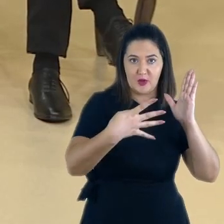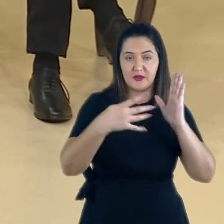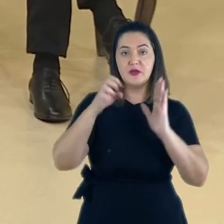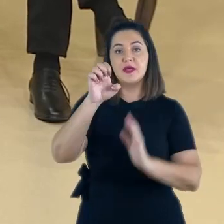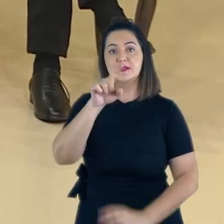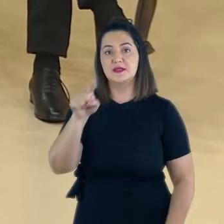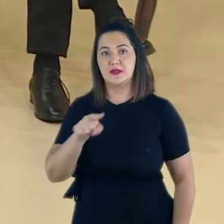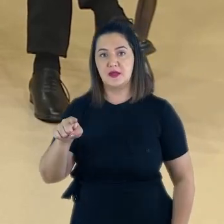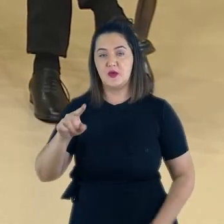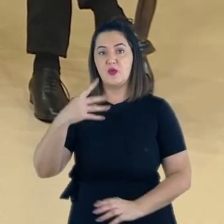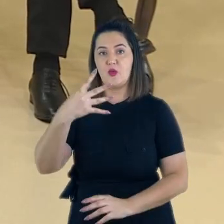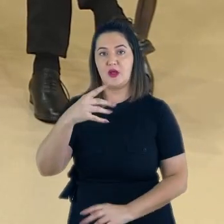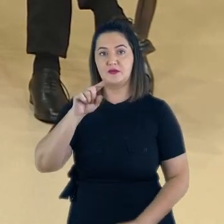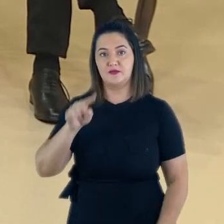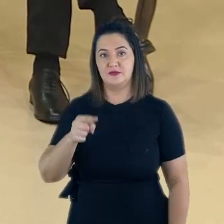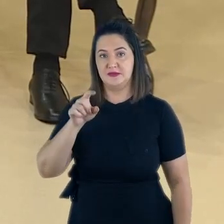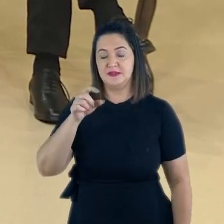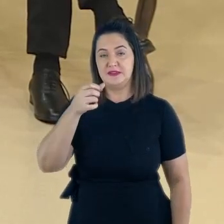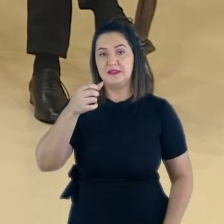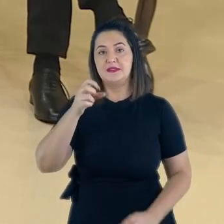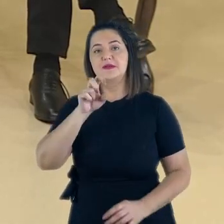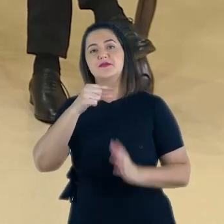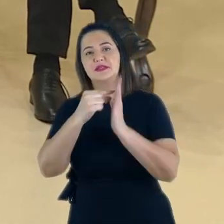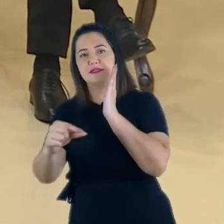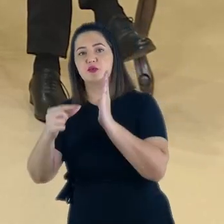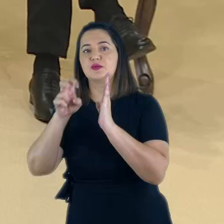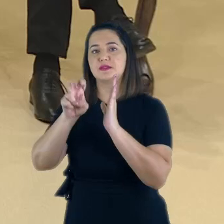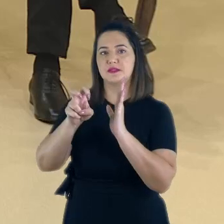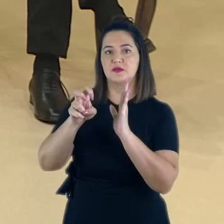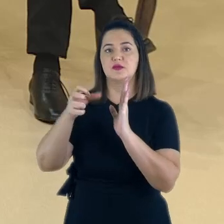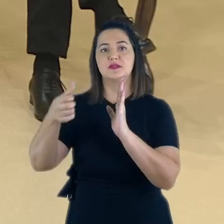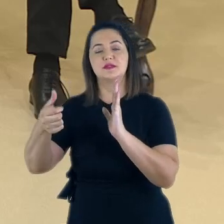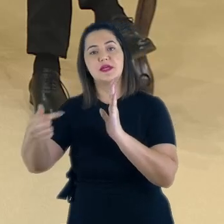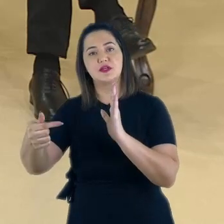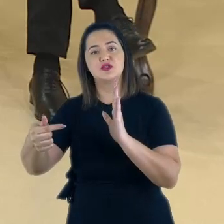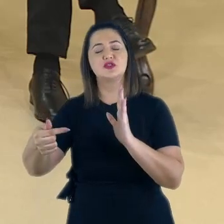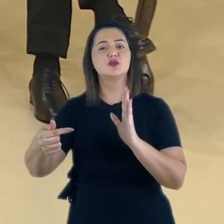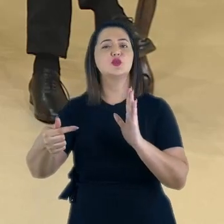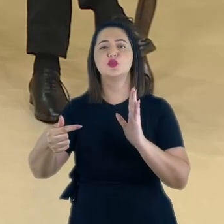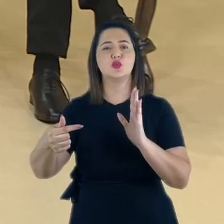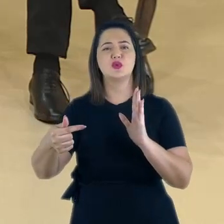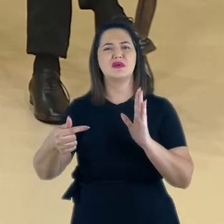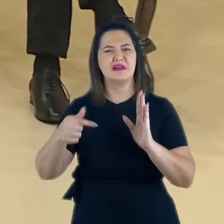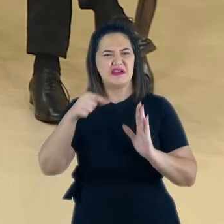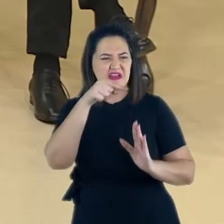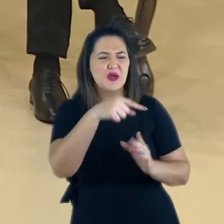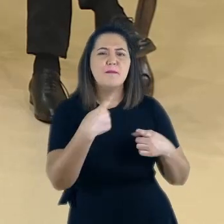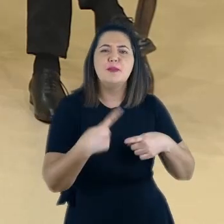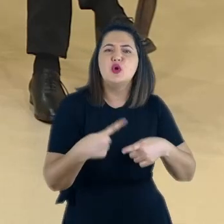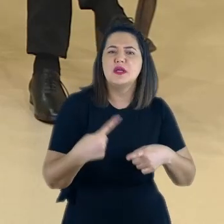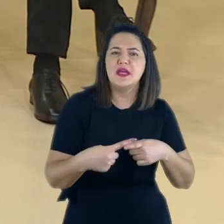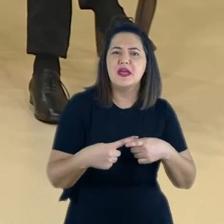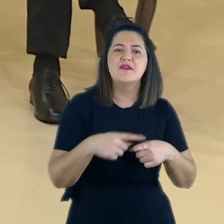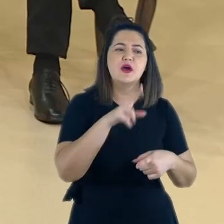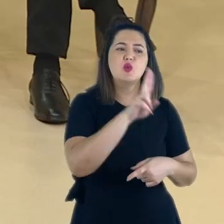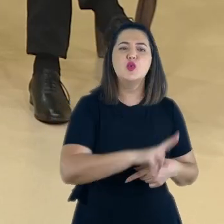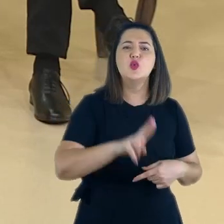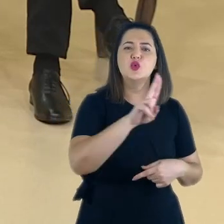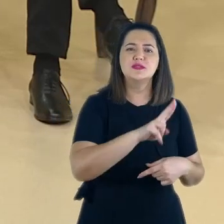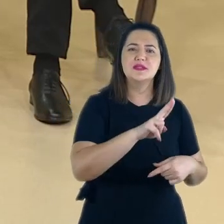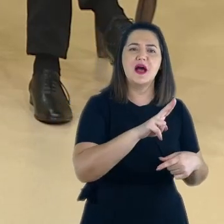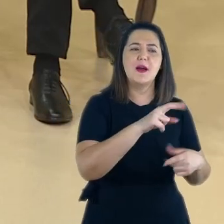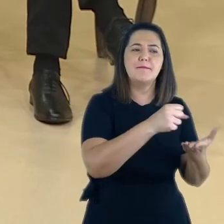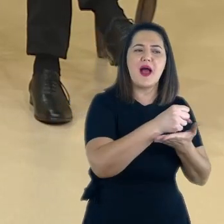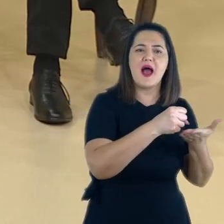4, 5 a 7 deveriam ser usados como princípios hermenêuticos para interpretar elementos de tempos que estão em